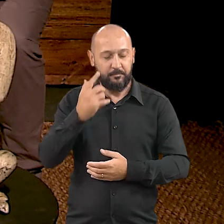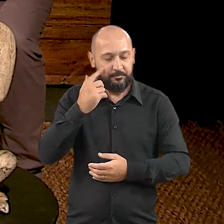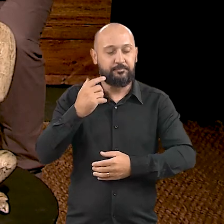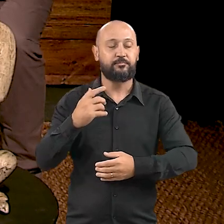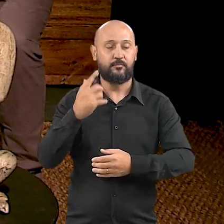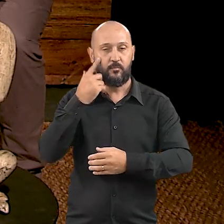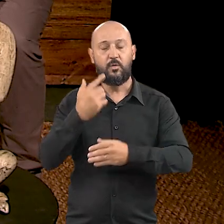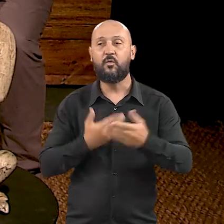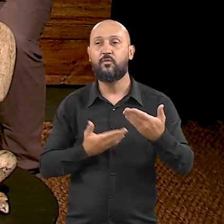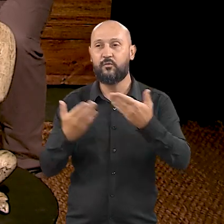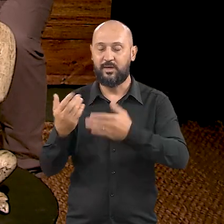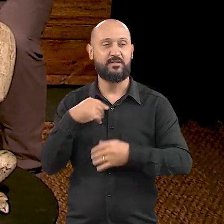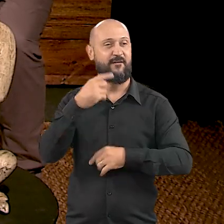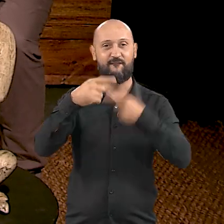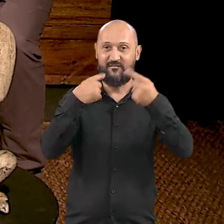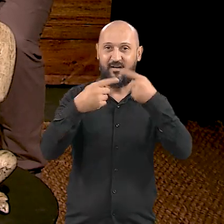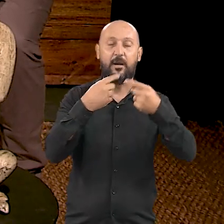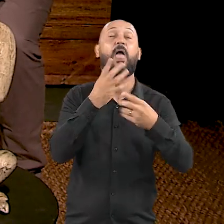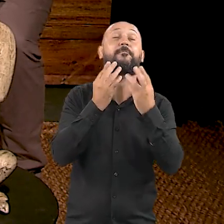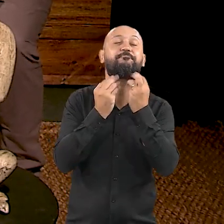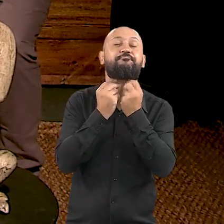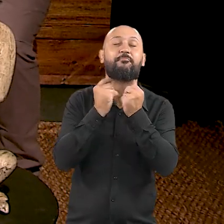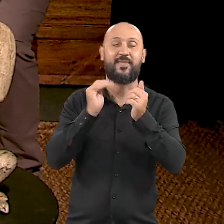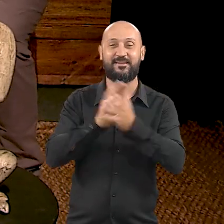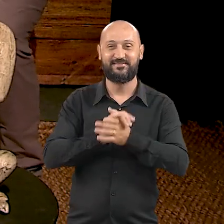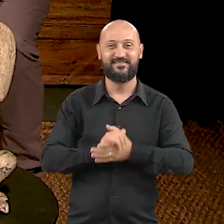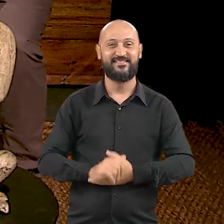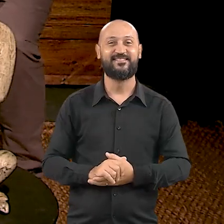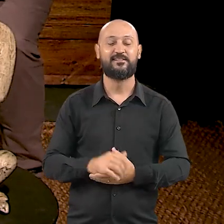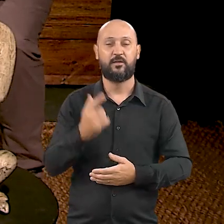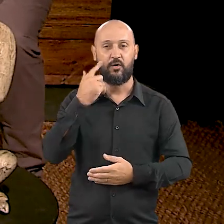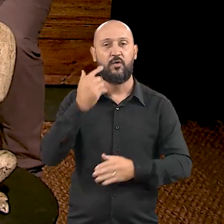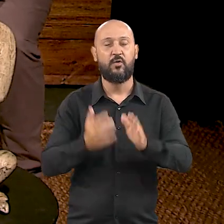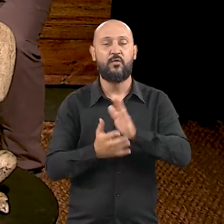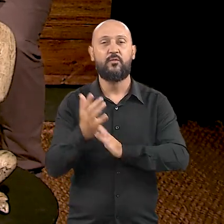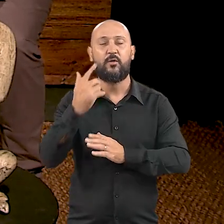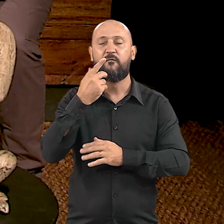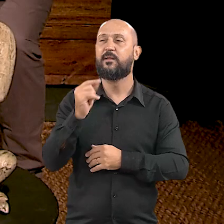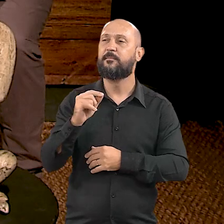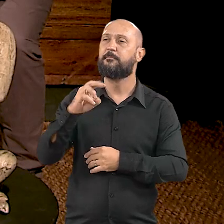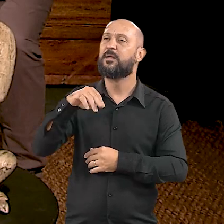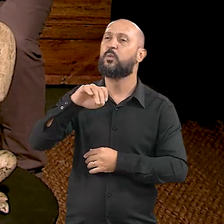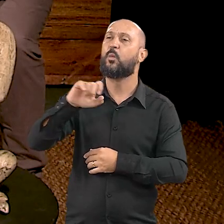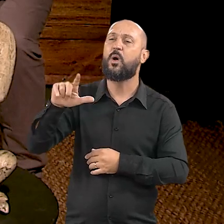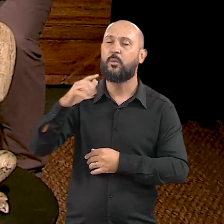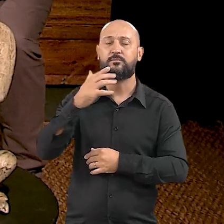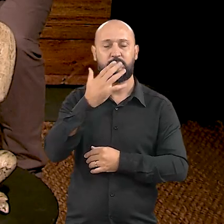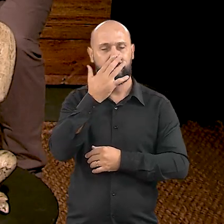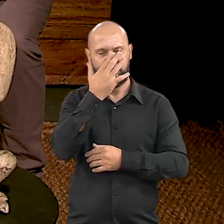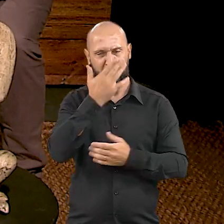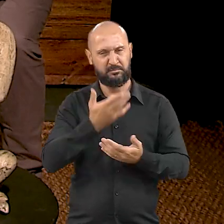Eu fui visitá-lo, fica falando demais, você acabou. Fui visitá-lo e falei, Manuel,